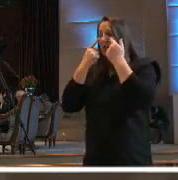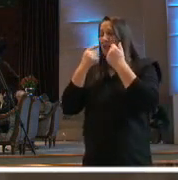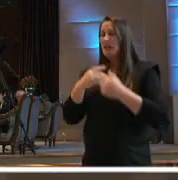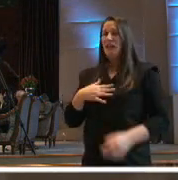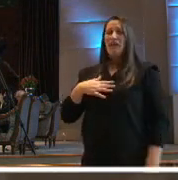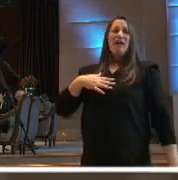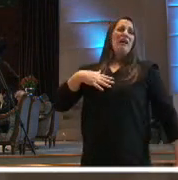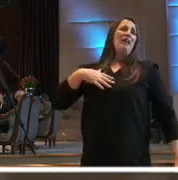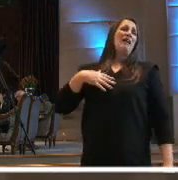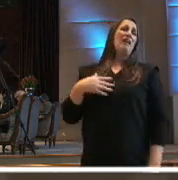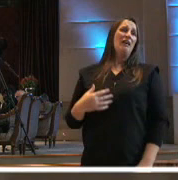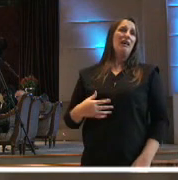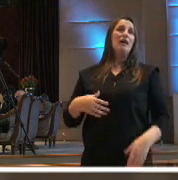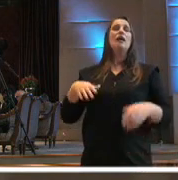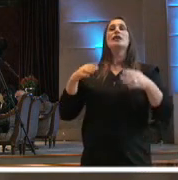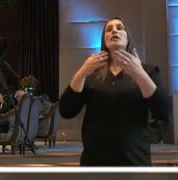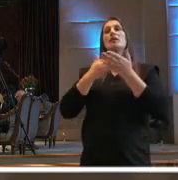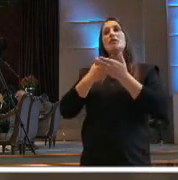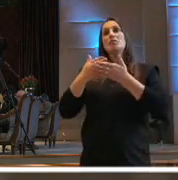e aí dá uma acalmada.